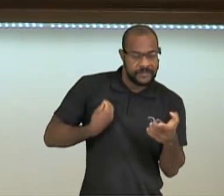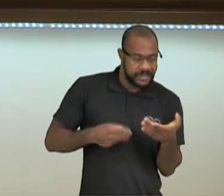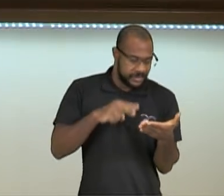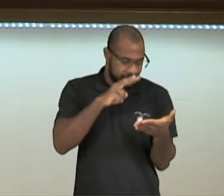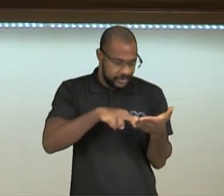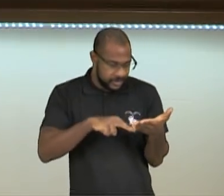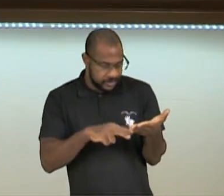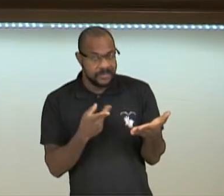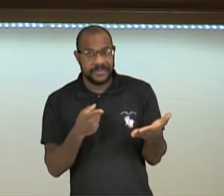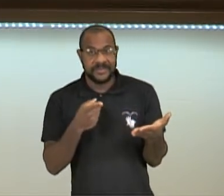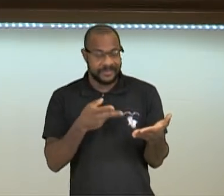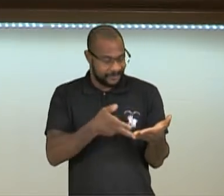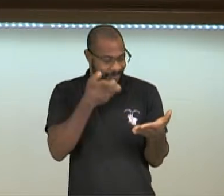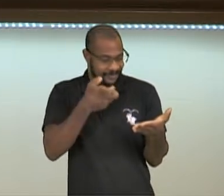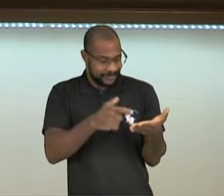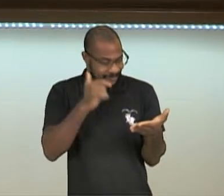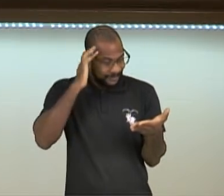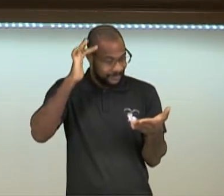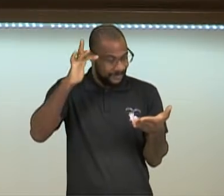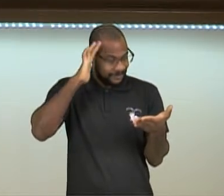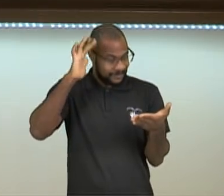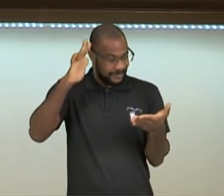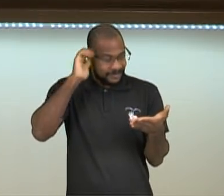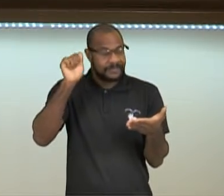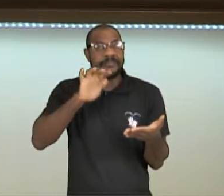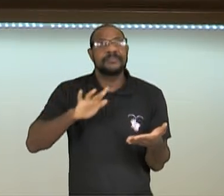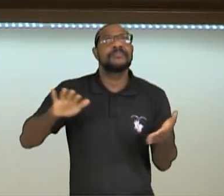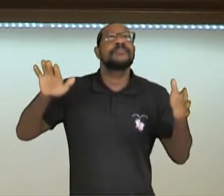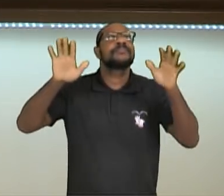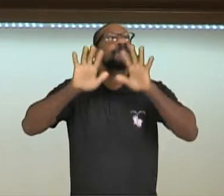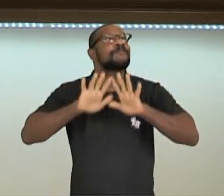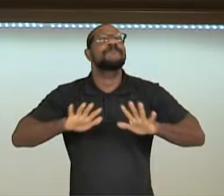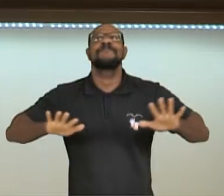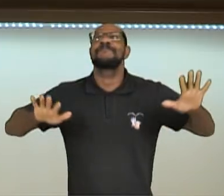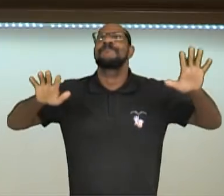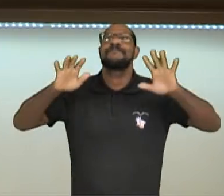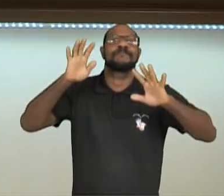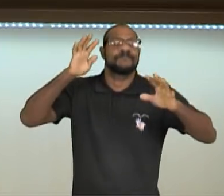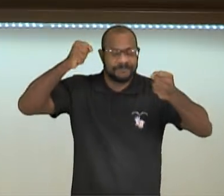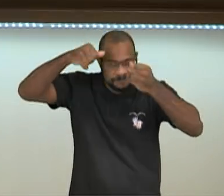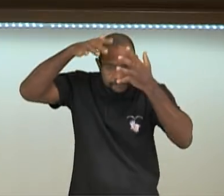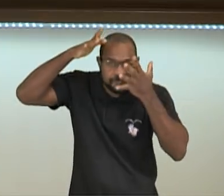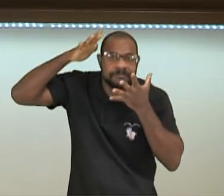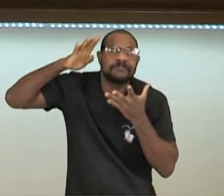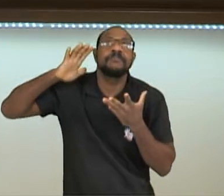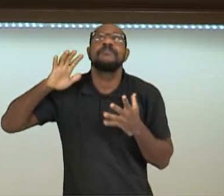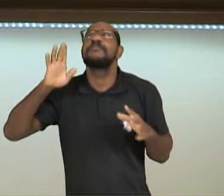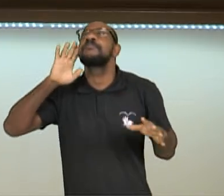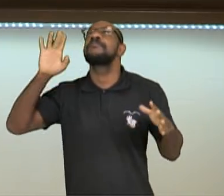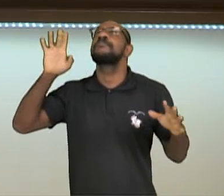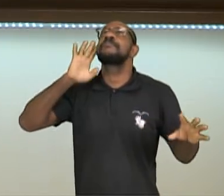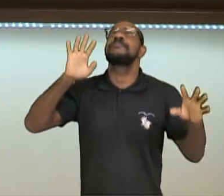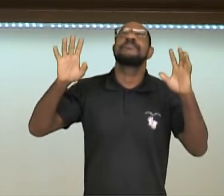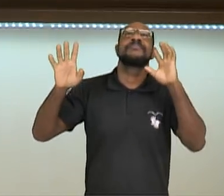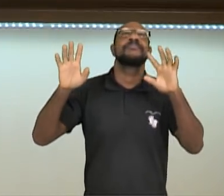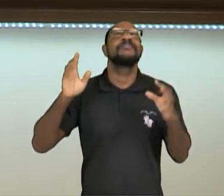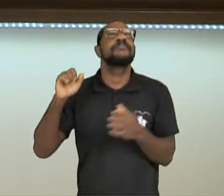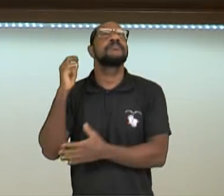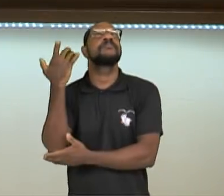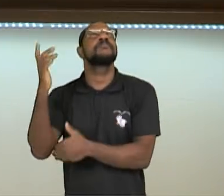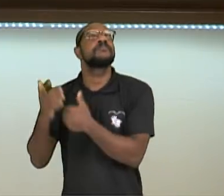vai fazendo. Na tua imaginação, você vai vendo essa Alice, você vai construindo essa imagem através